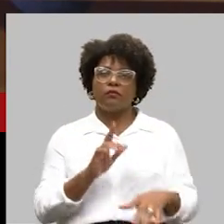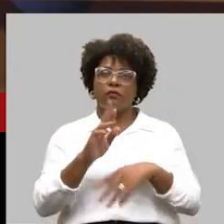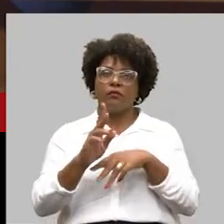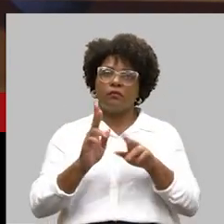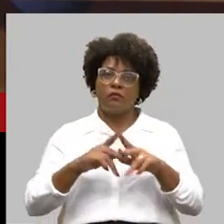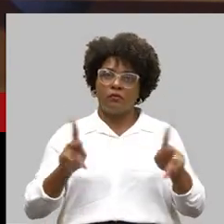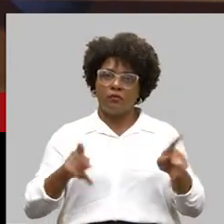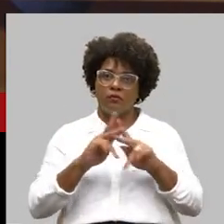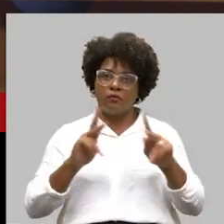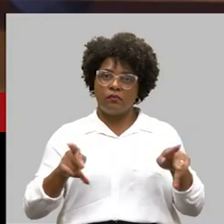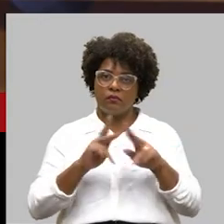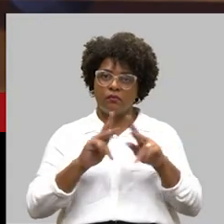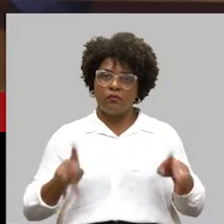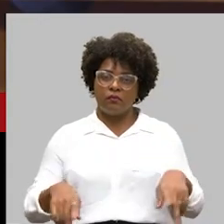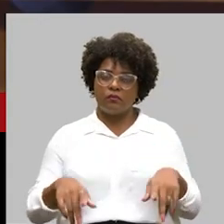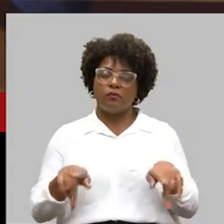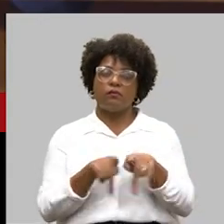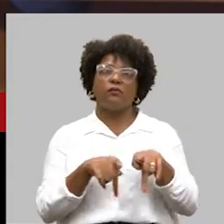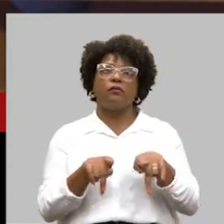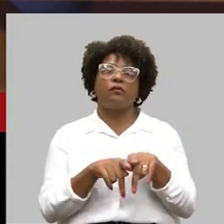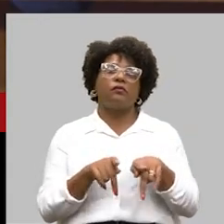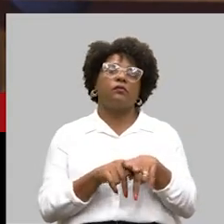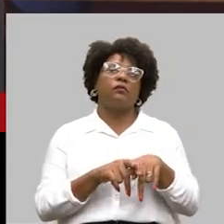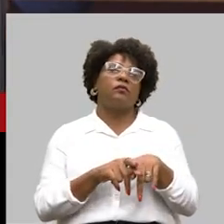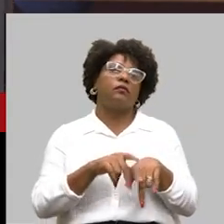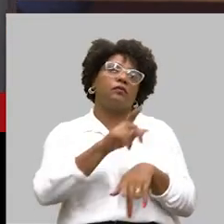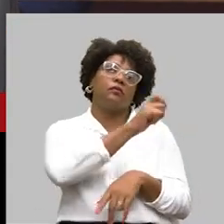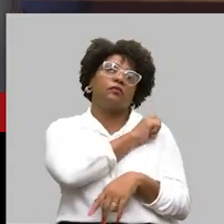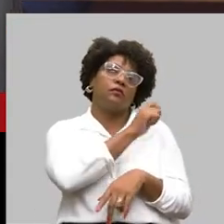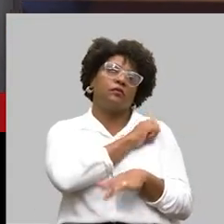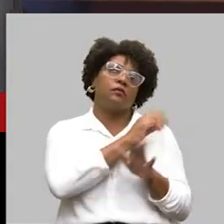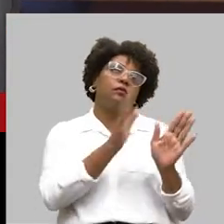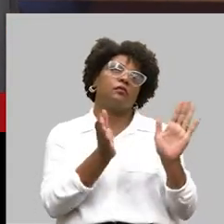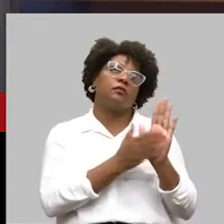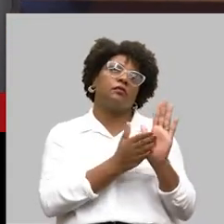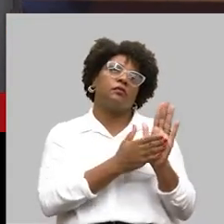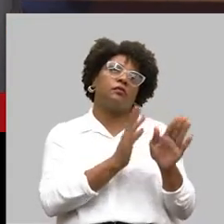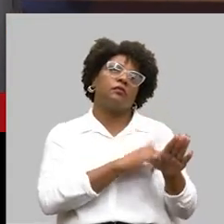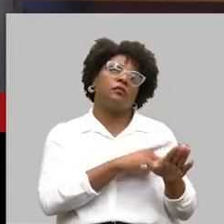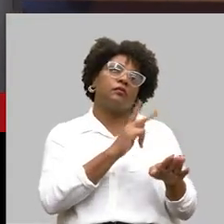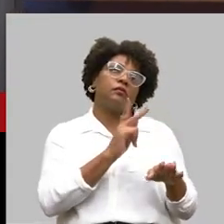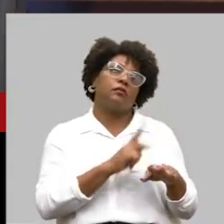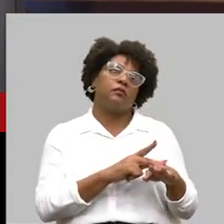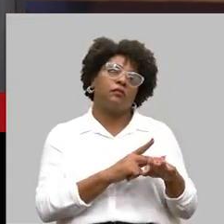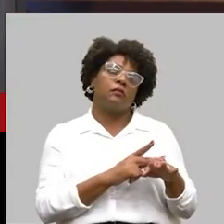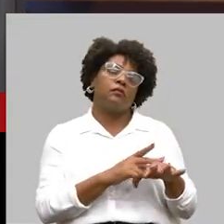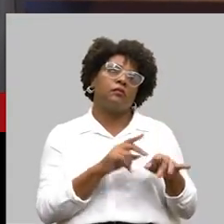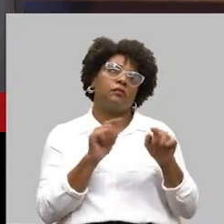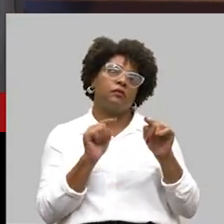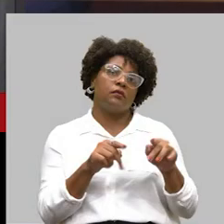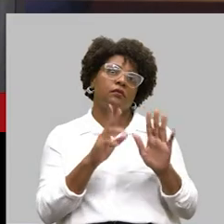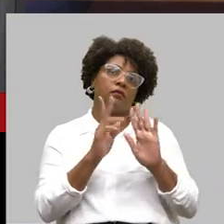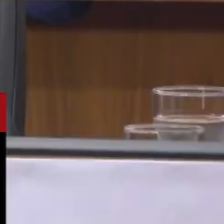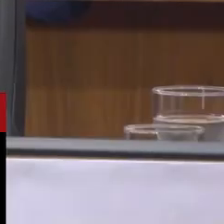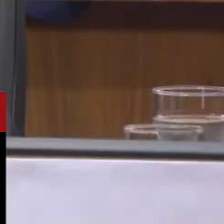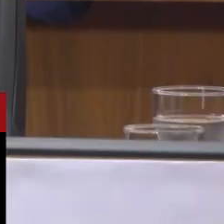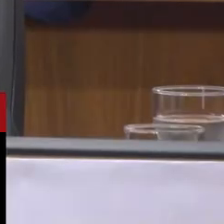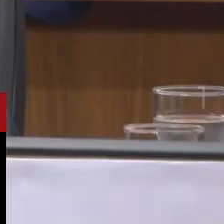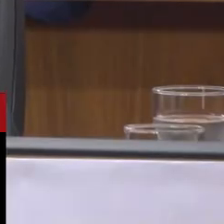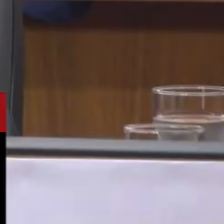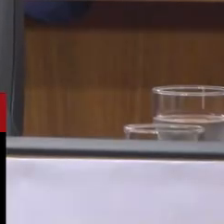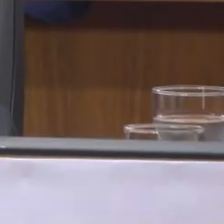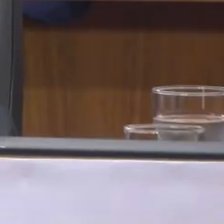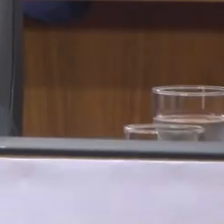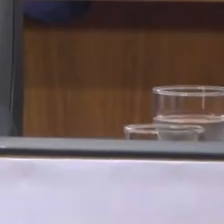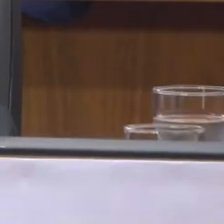quanto as educadoras na proposta pedagógica e nos projetos de trabalho nos